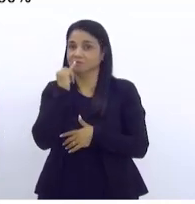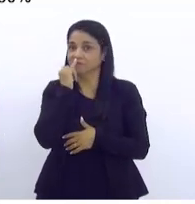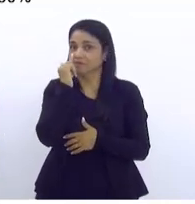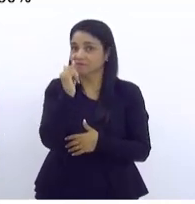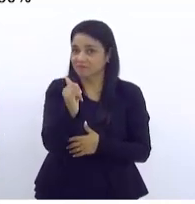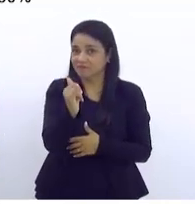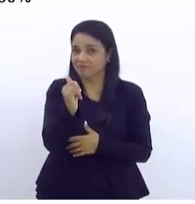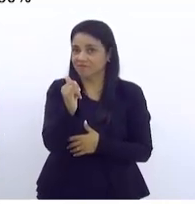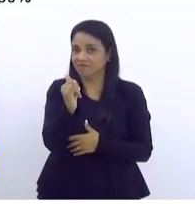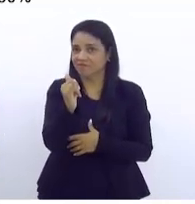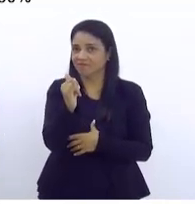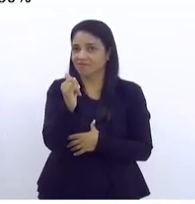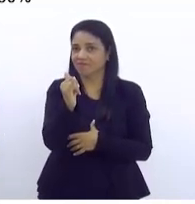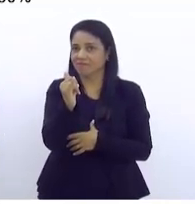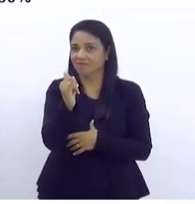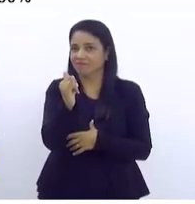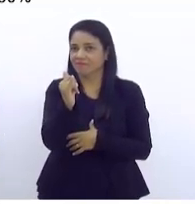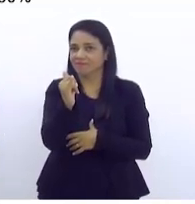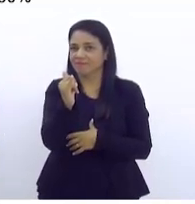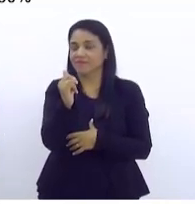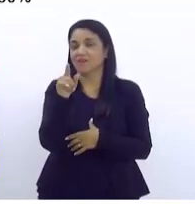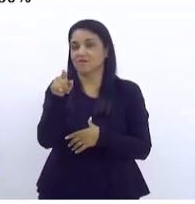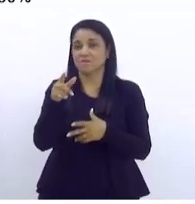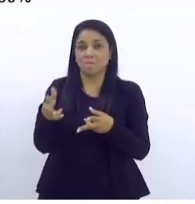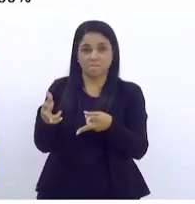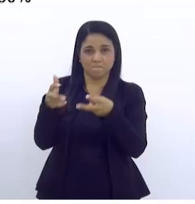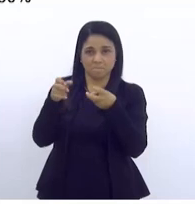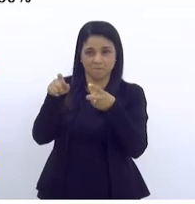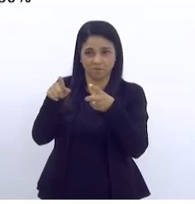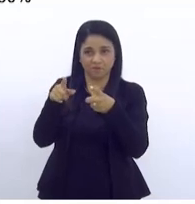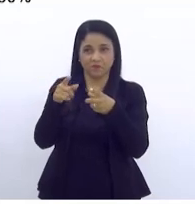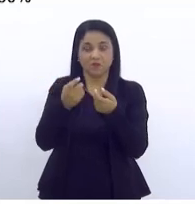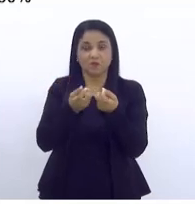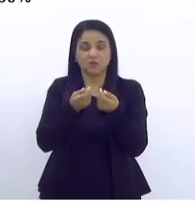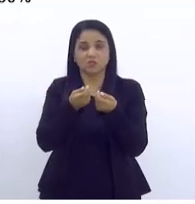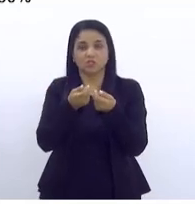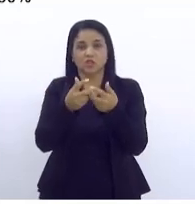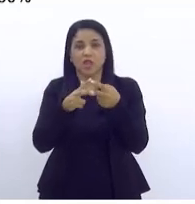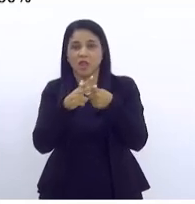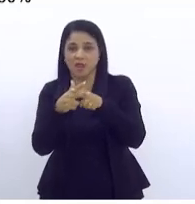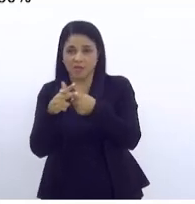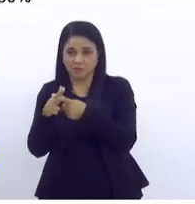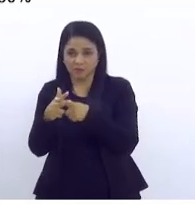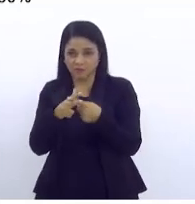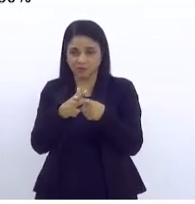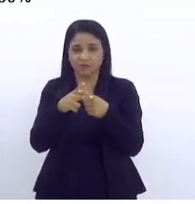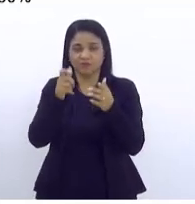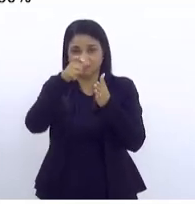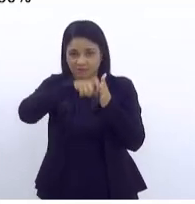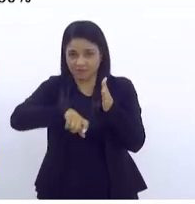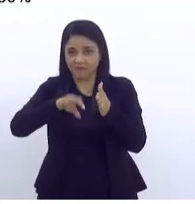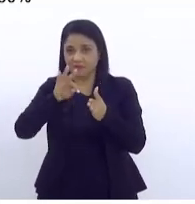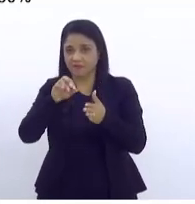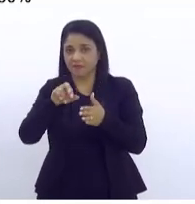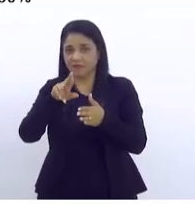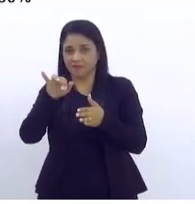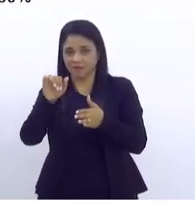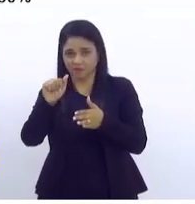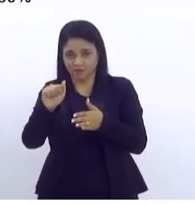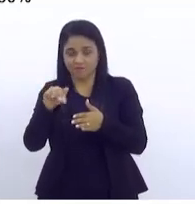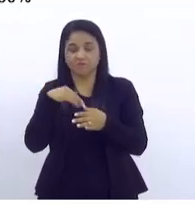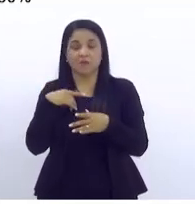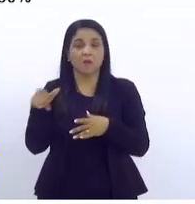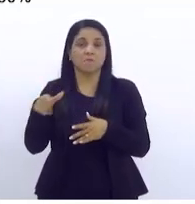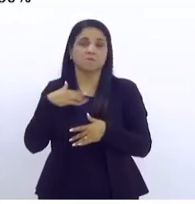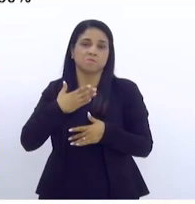Eh isso só para olhar ali a questão dos reajustes tarifários né Esse foi um levantamento foi feito pela minha doutoranda né